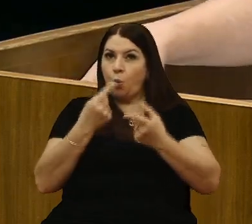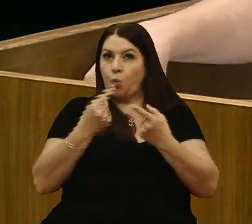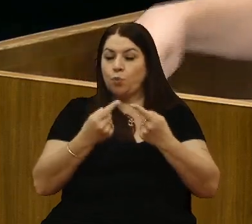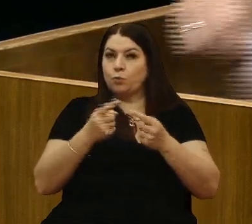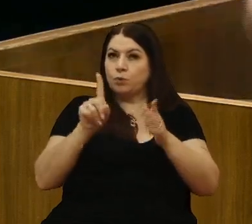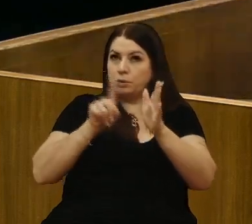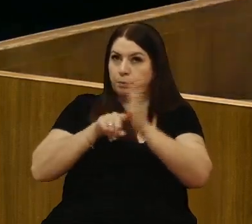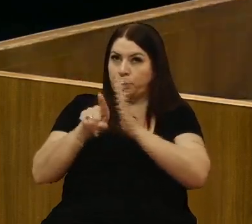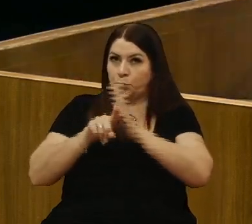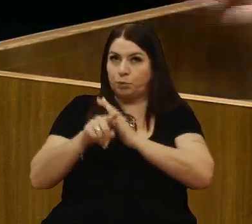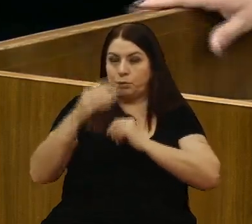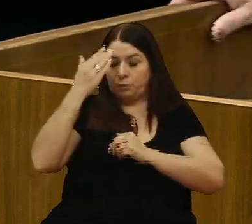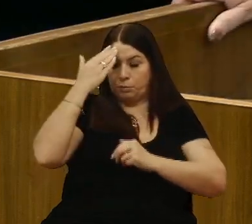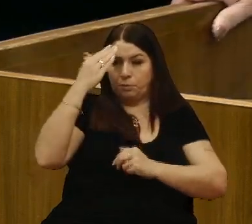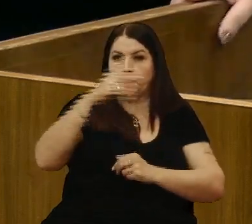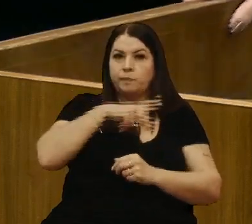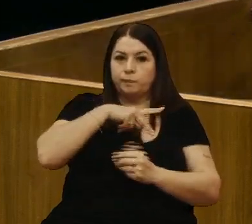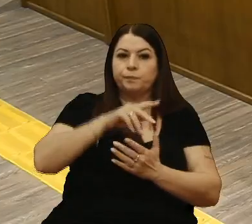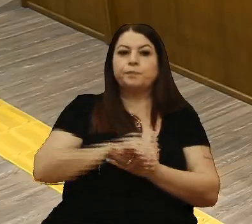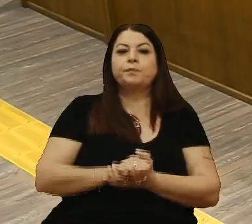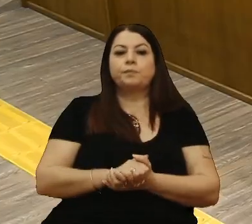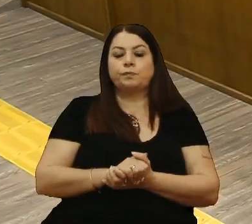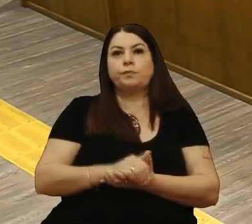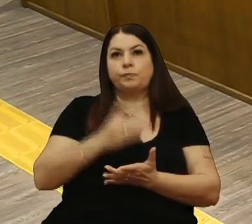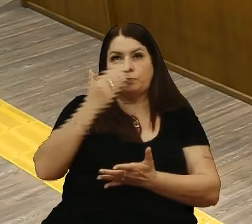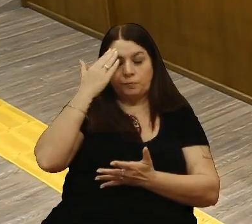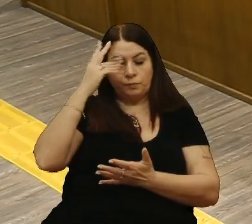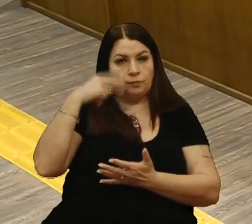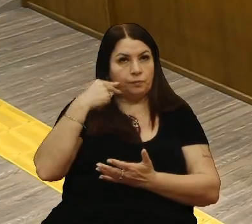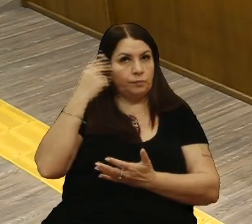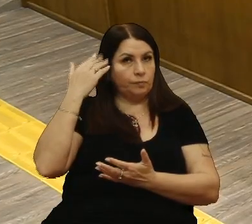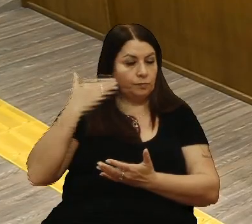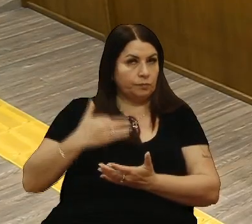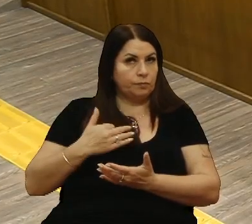questionamentos. Obrigado, senhor presidente. Obrigado, vereadora Daiane. Com a palavra, vereador Iago.